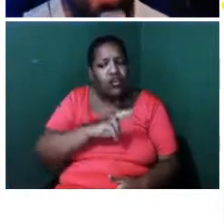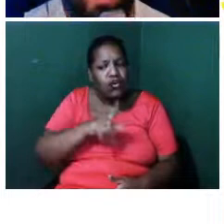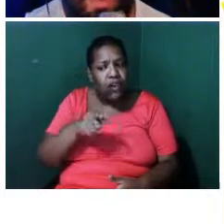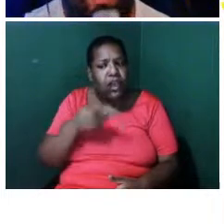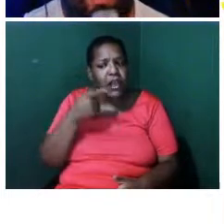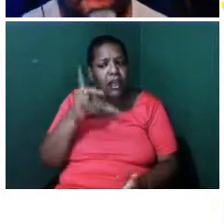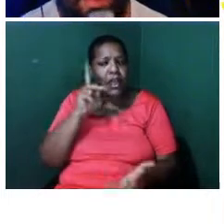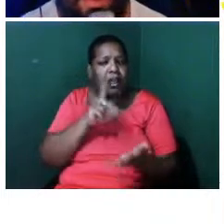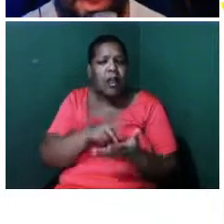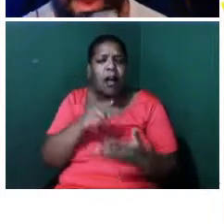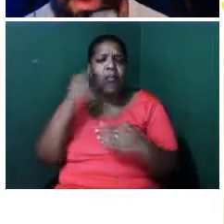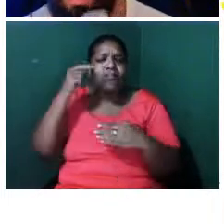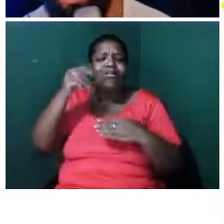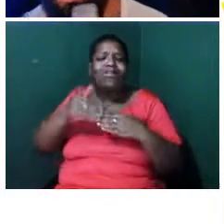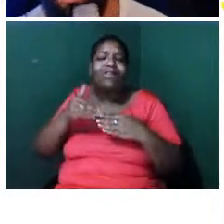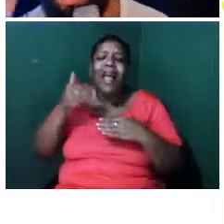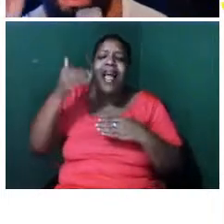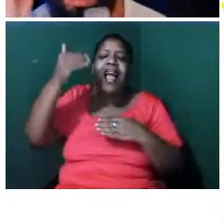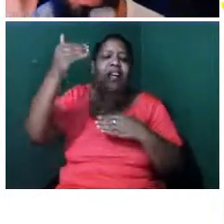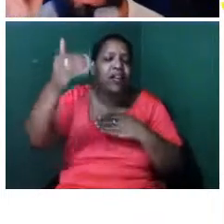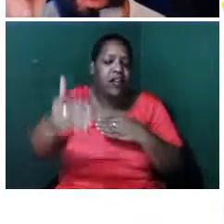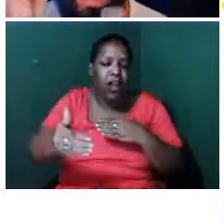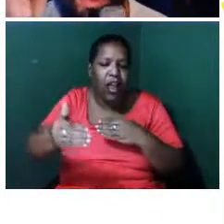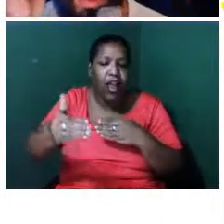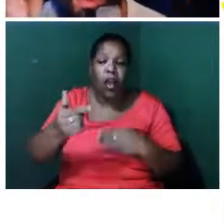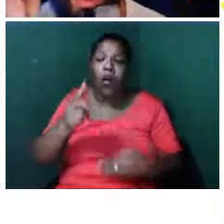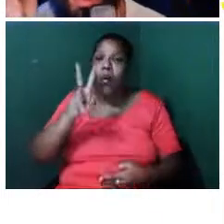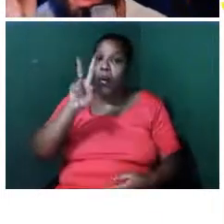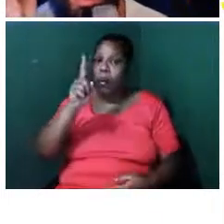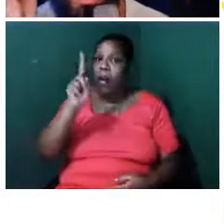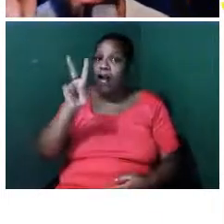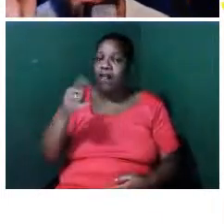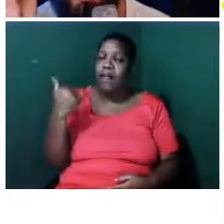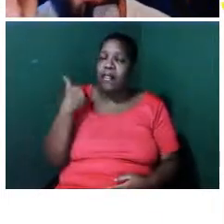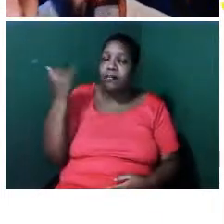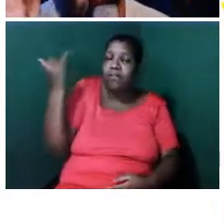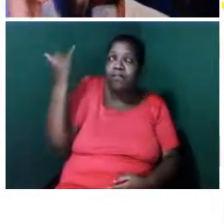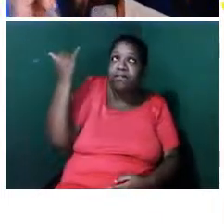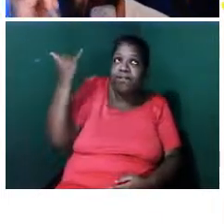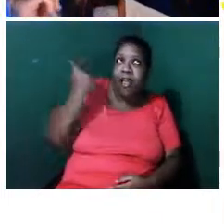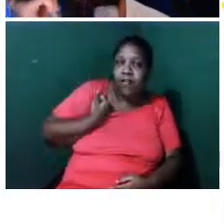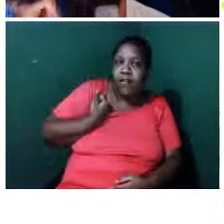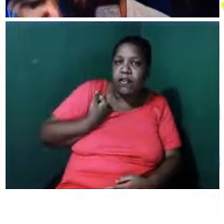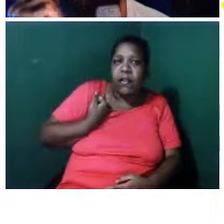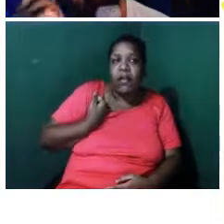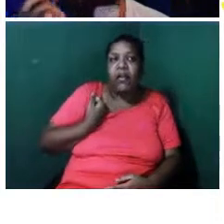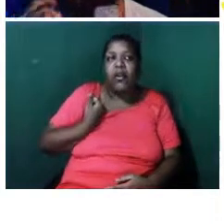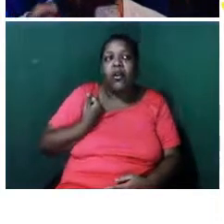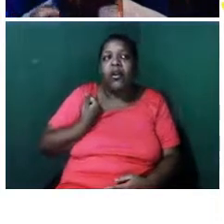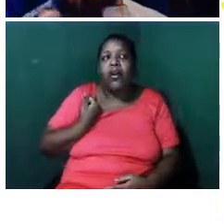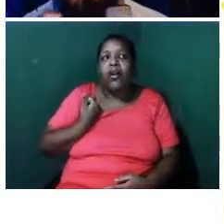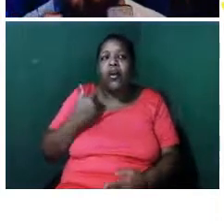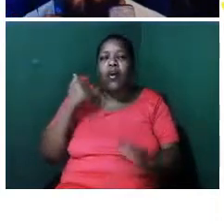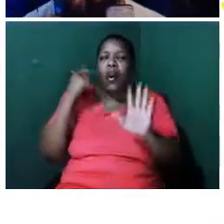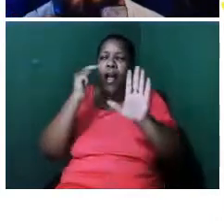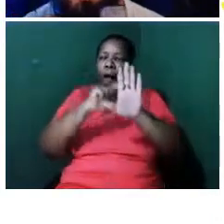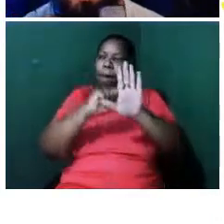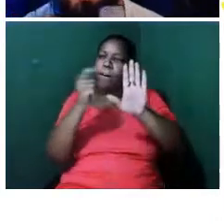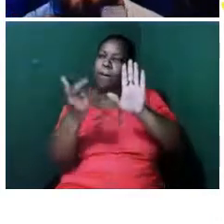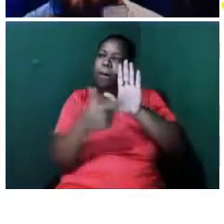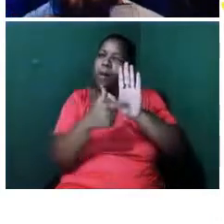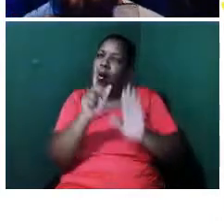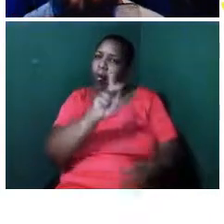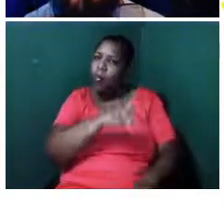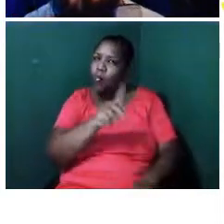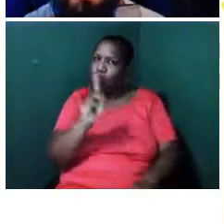muito mais lá na frente eu uma vez eu vi uma é uma metáfora de um professor